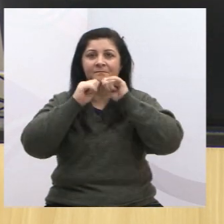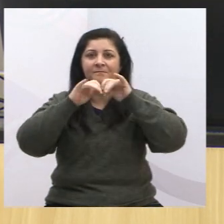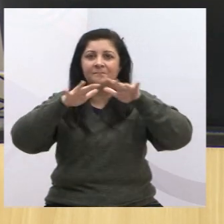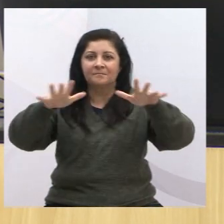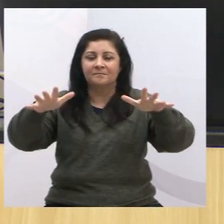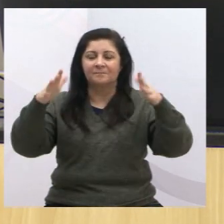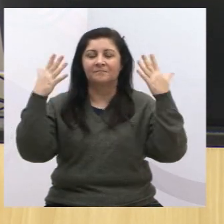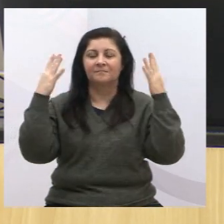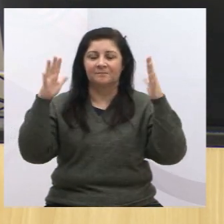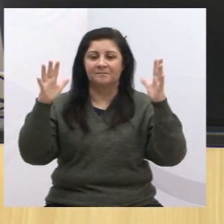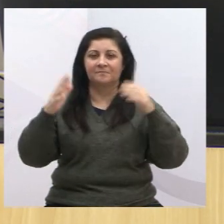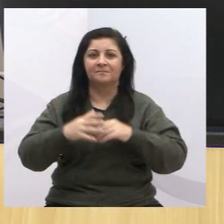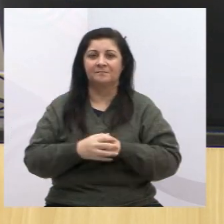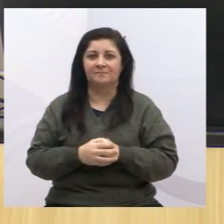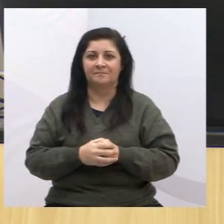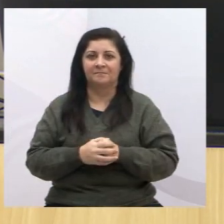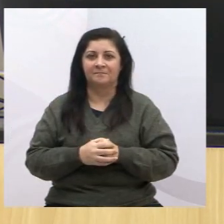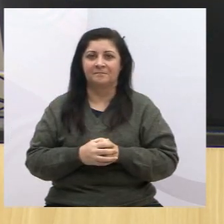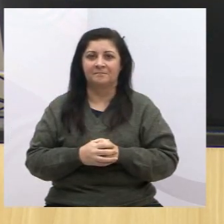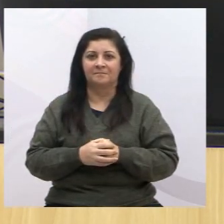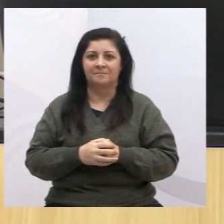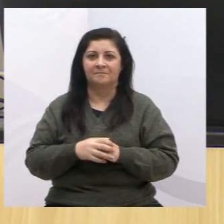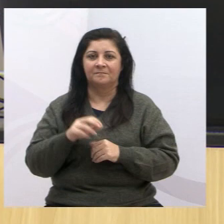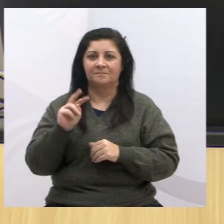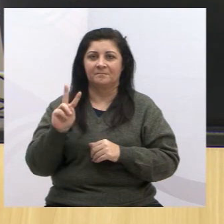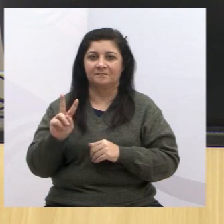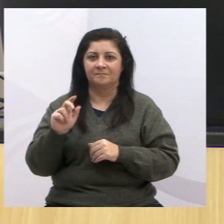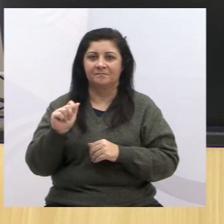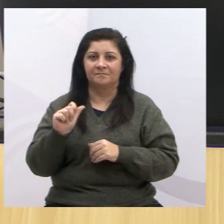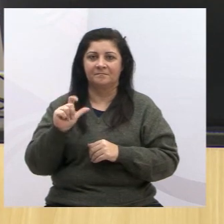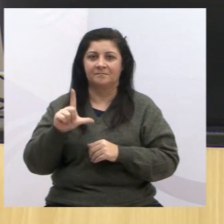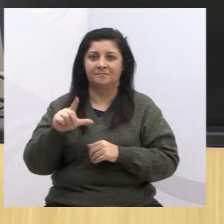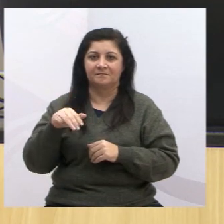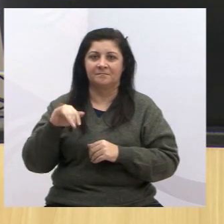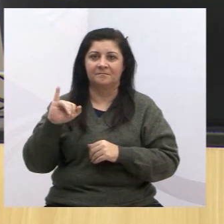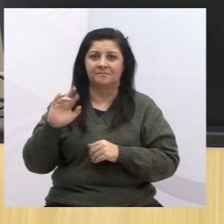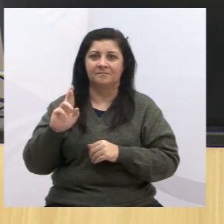divulgação da presente manifestação. Vereador Valmir do Parque Meia Lua.